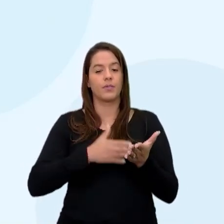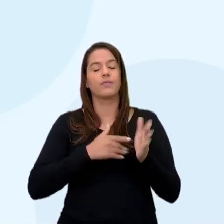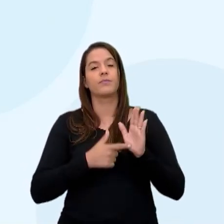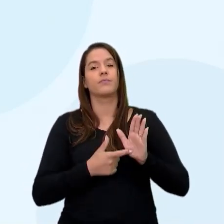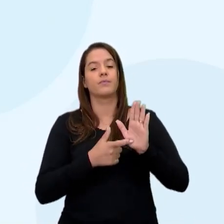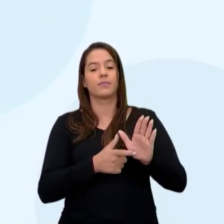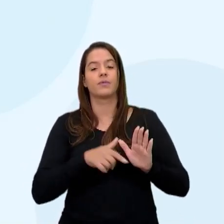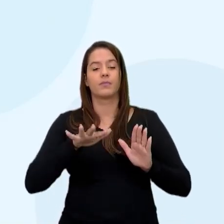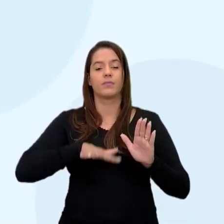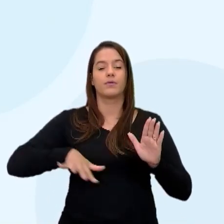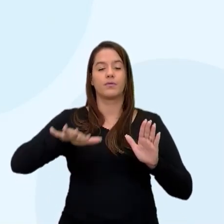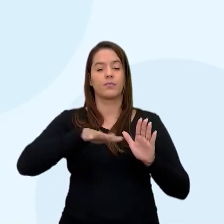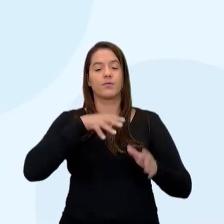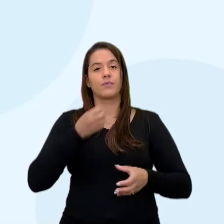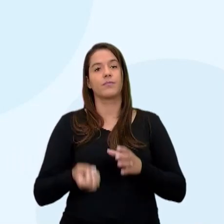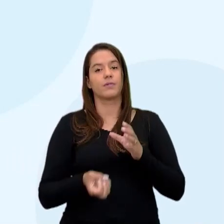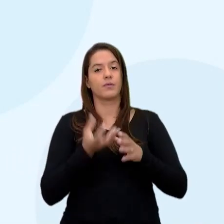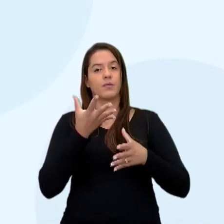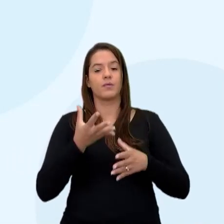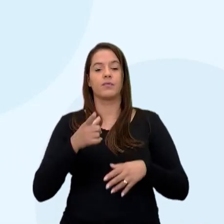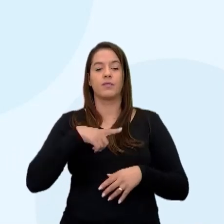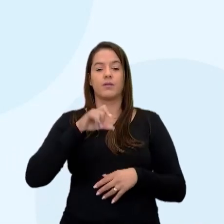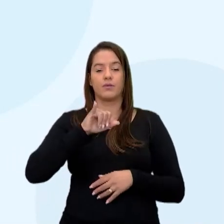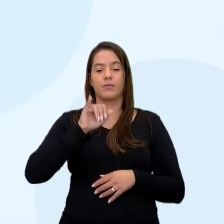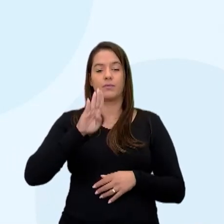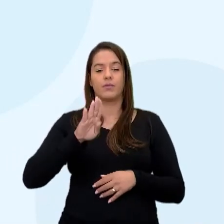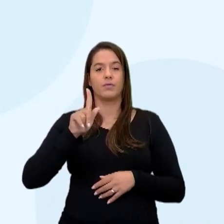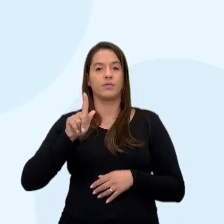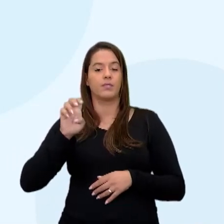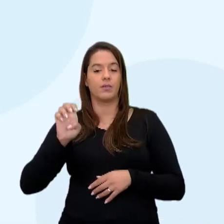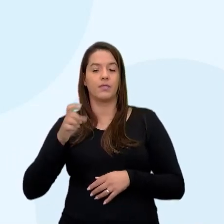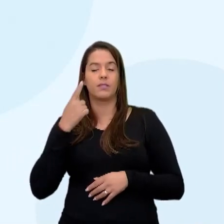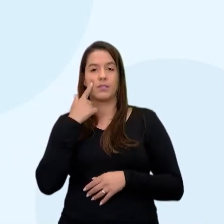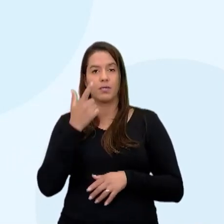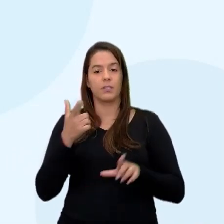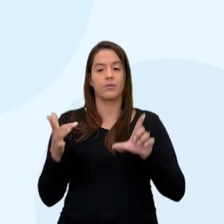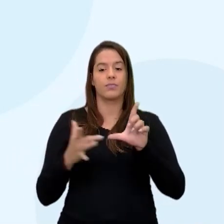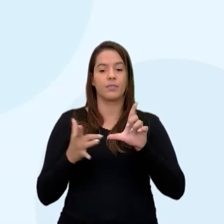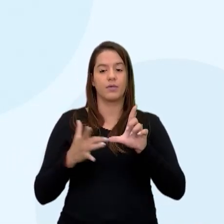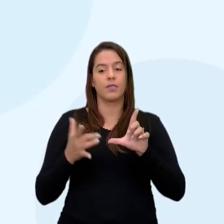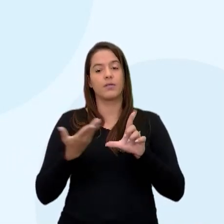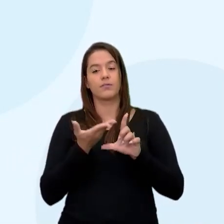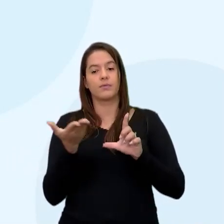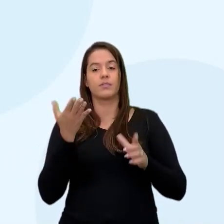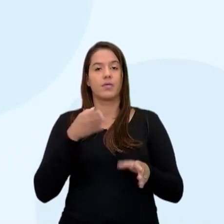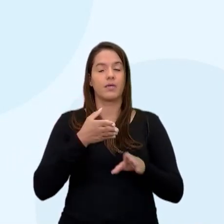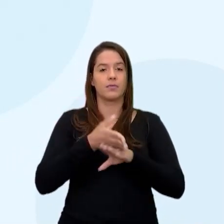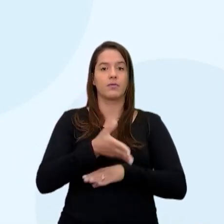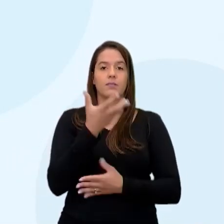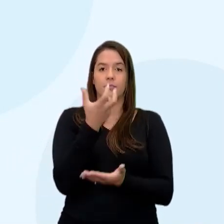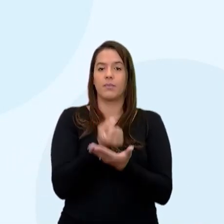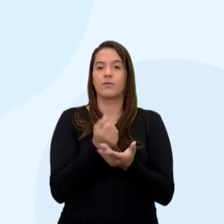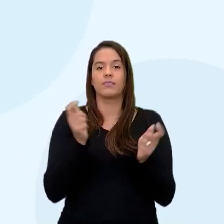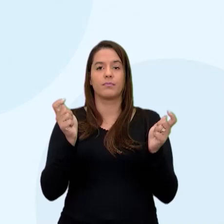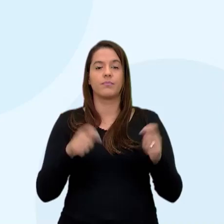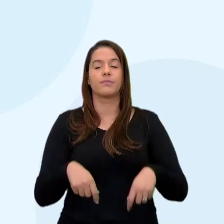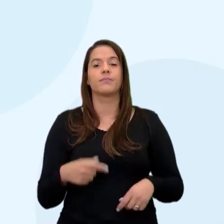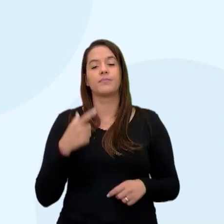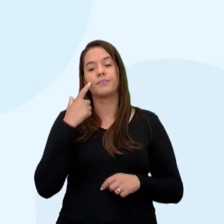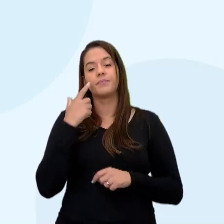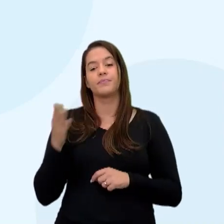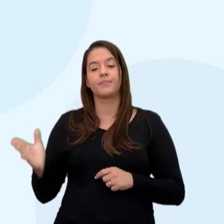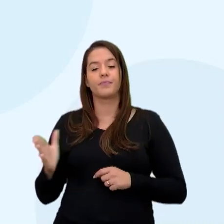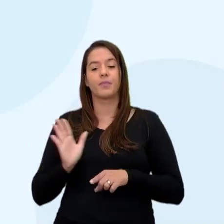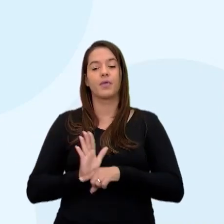2018, que foi o último lançado pelo IBGE. Tem um link aí para o professor e o aluno acessar. Então, é uma